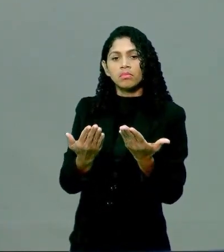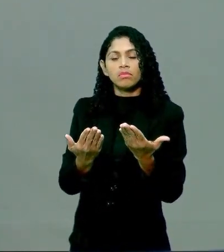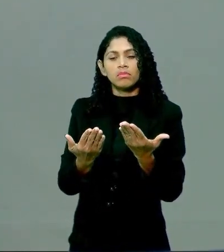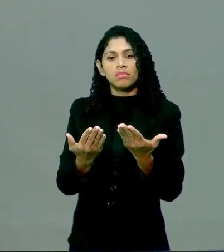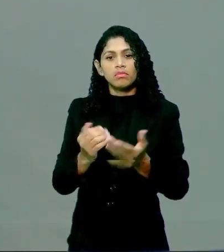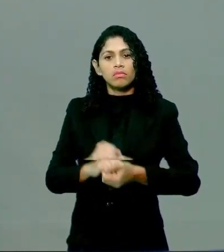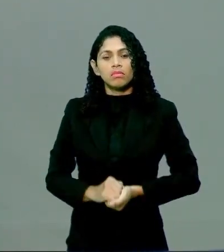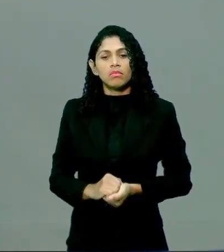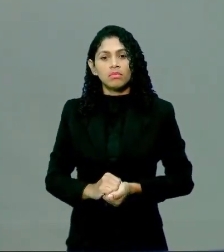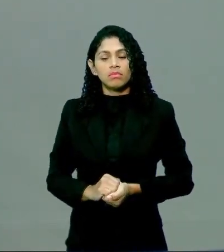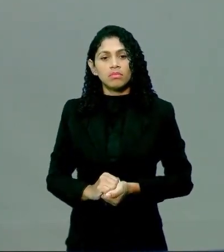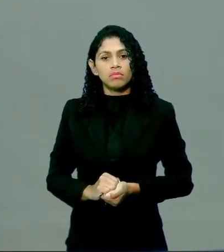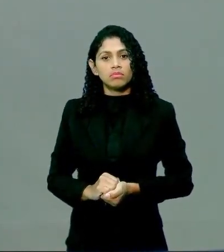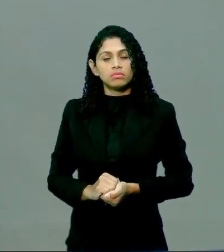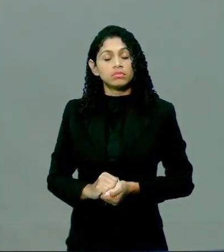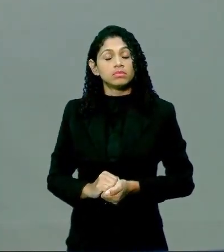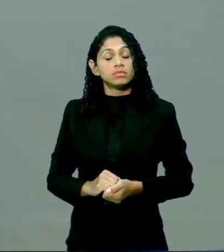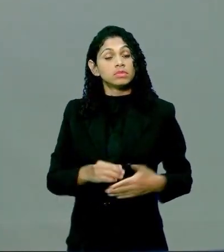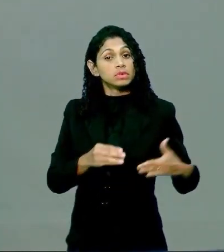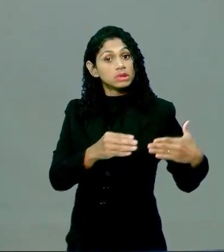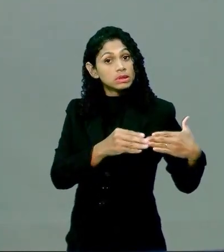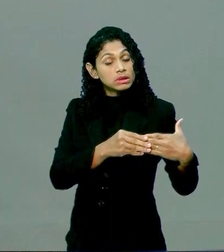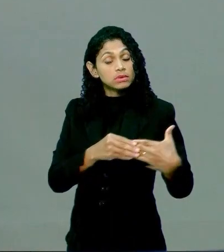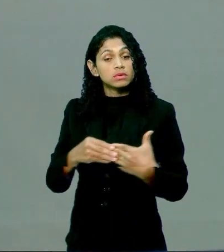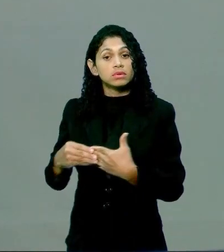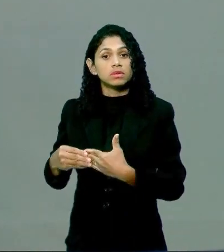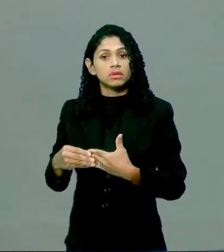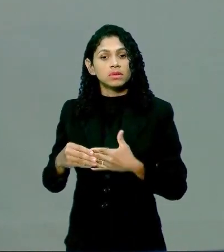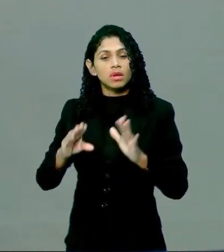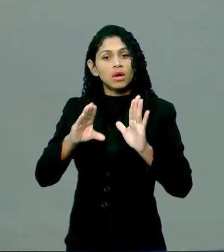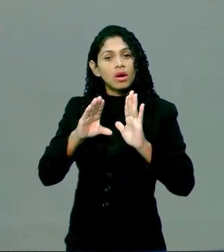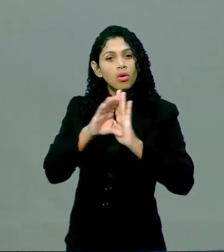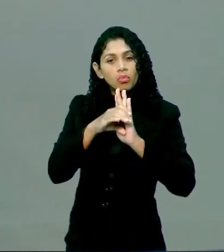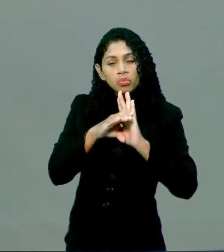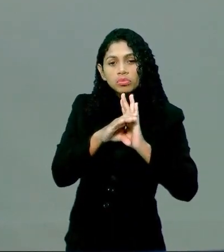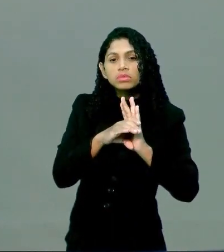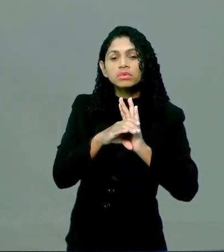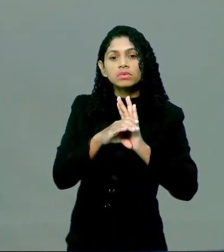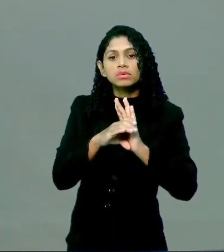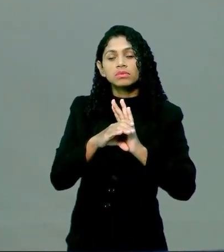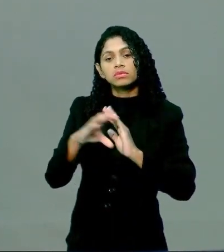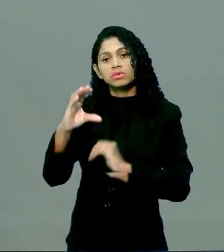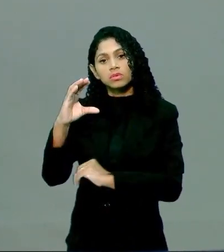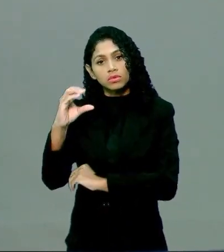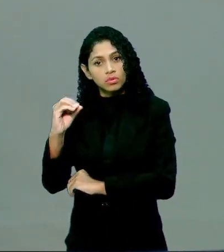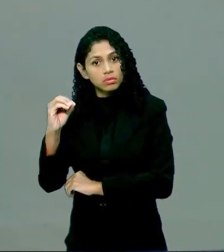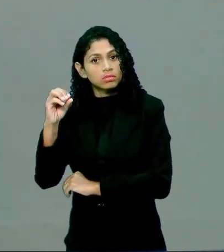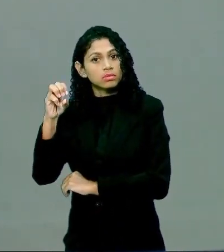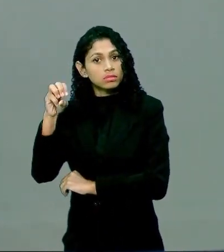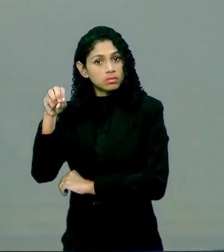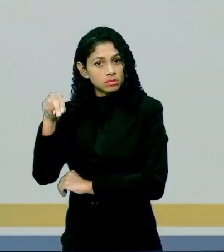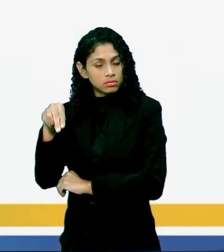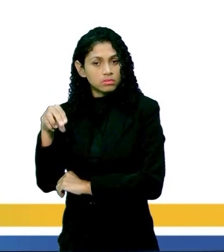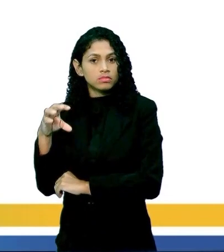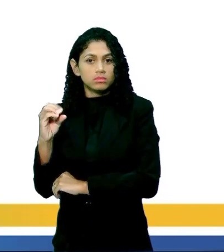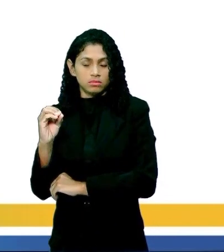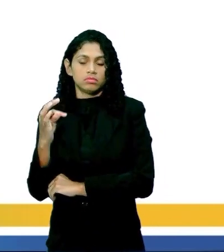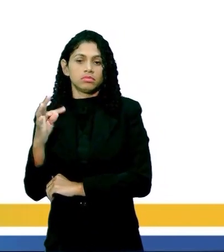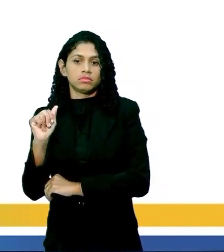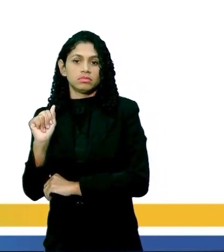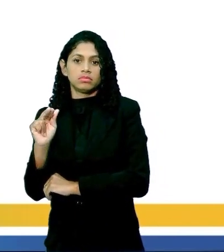que mexem ou que trazem justamente essa conceituação de conotação. Agora vamos para o texto não